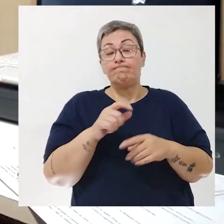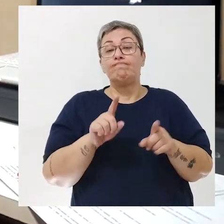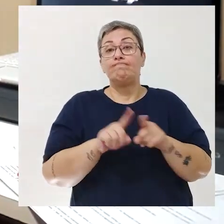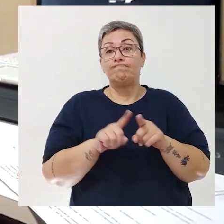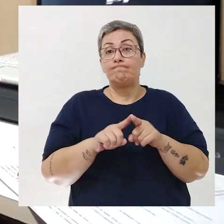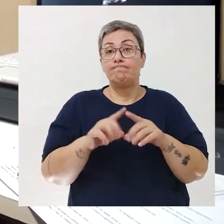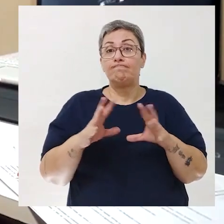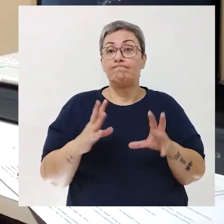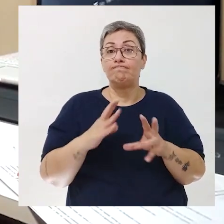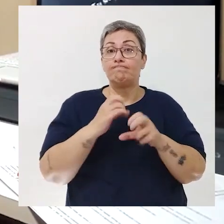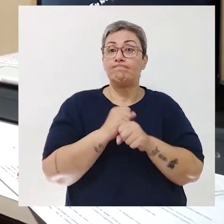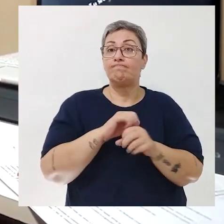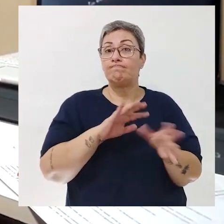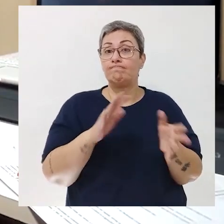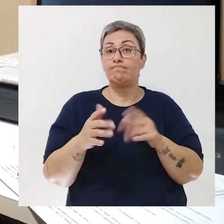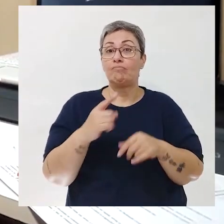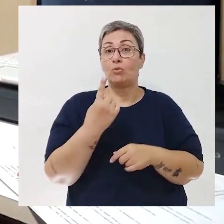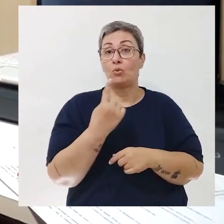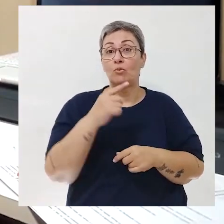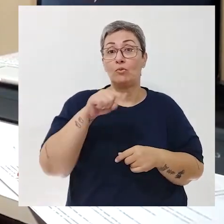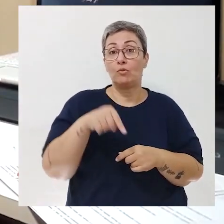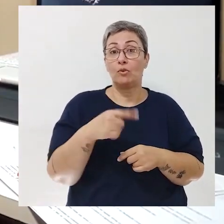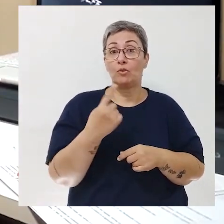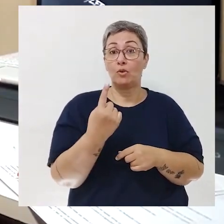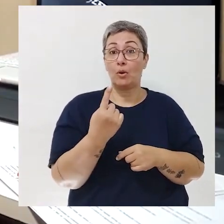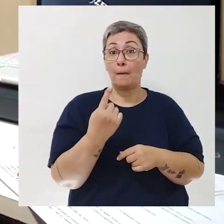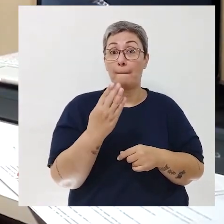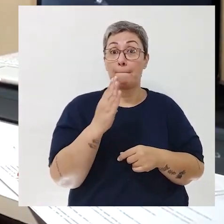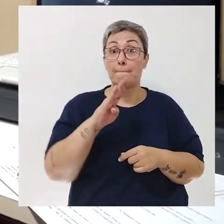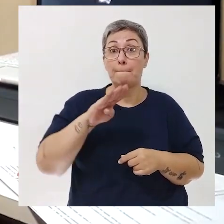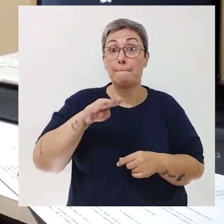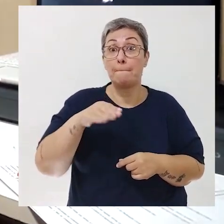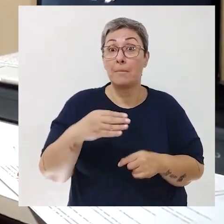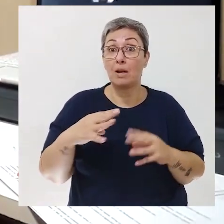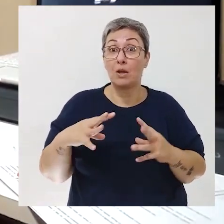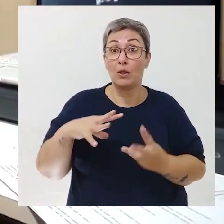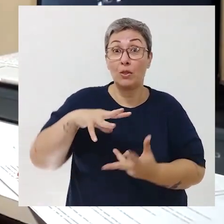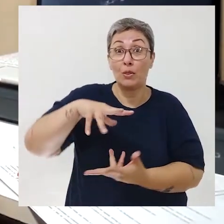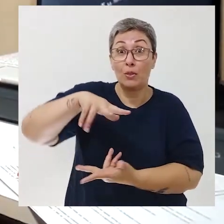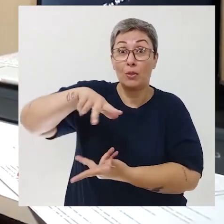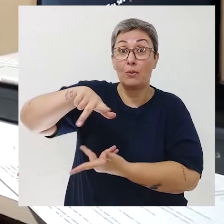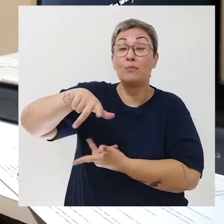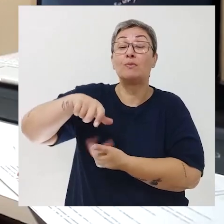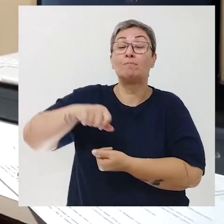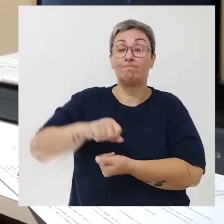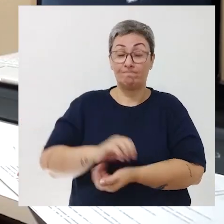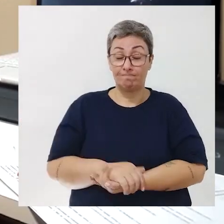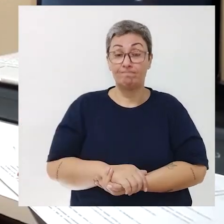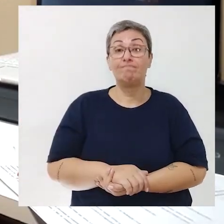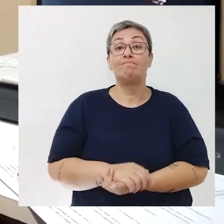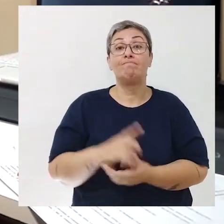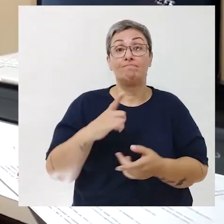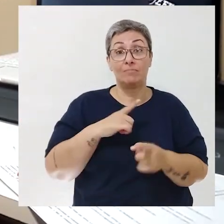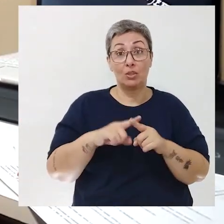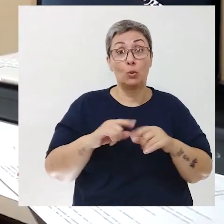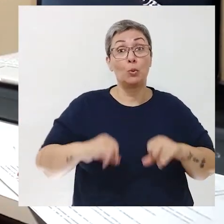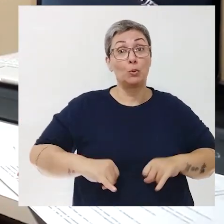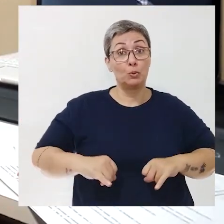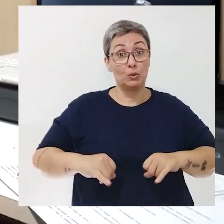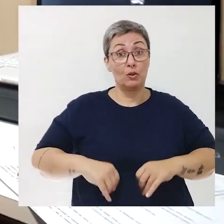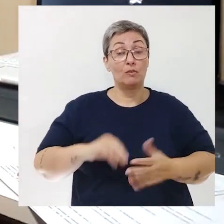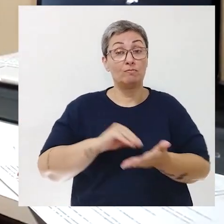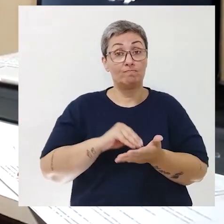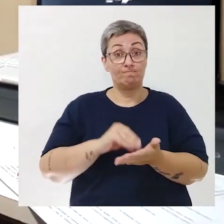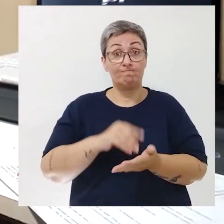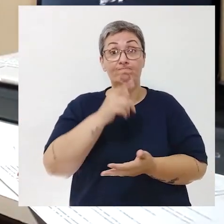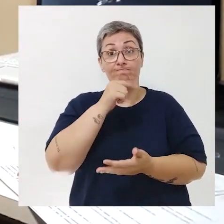potável. Totaliza em média 1,1 bilhão em todo o planeta, né? A sofrer com